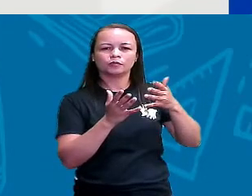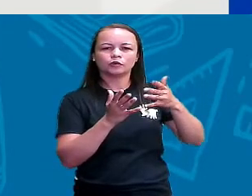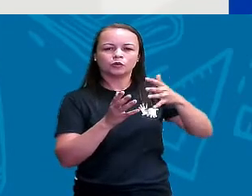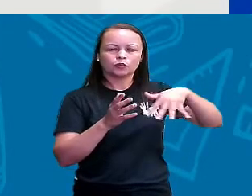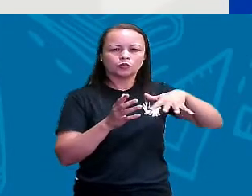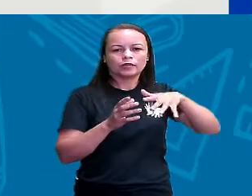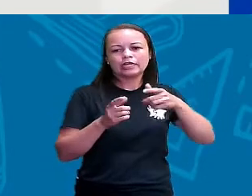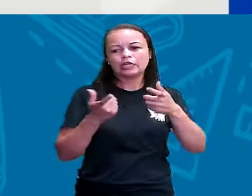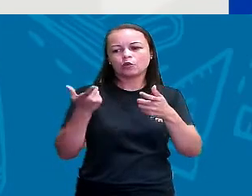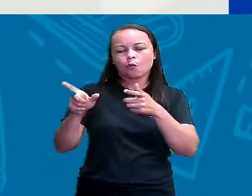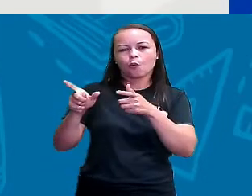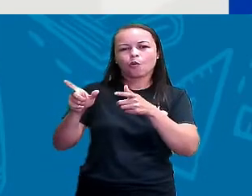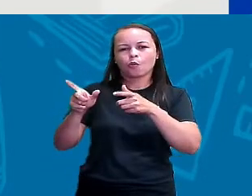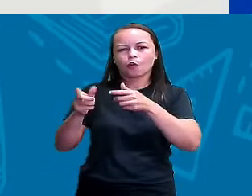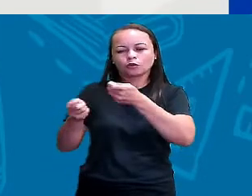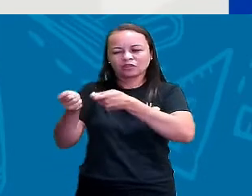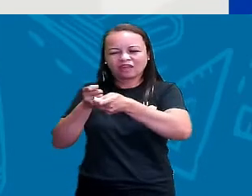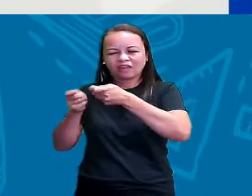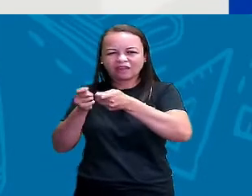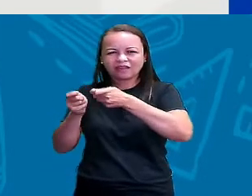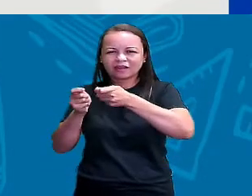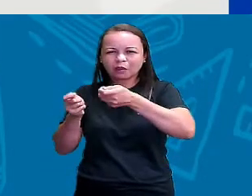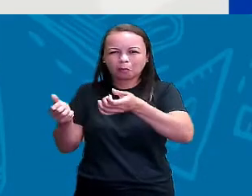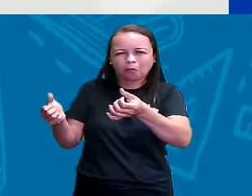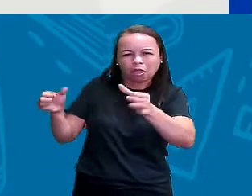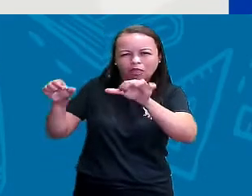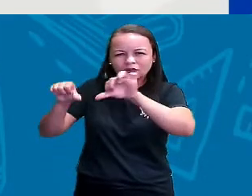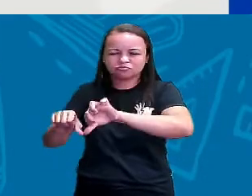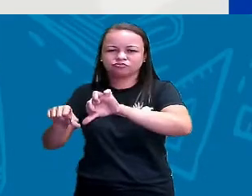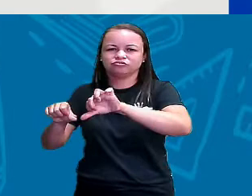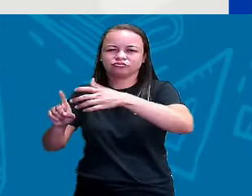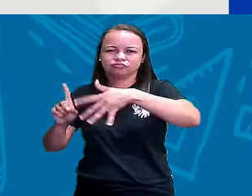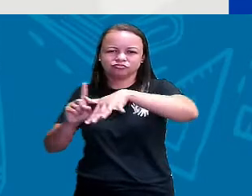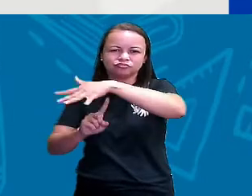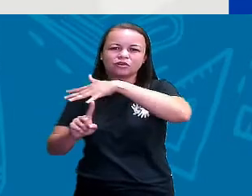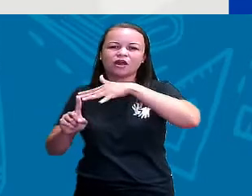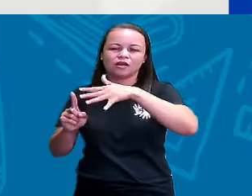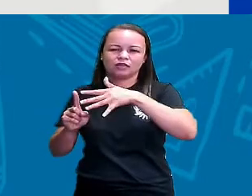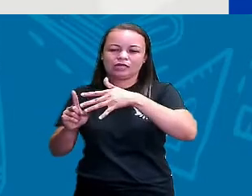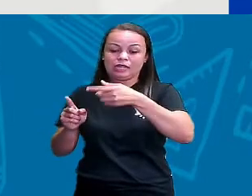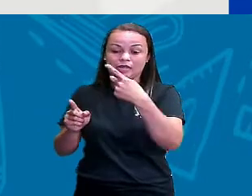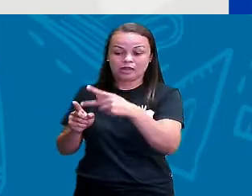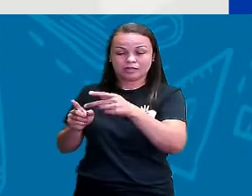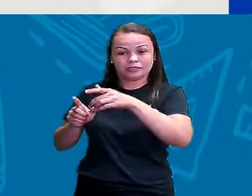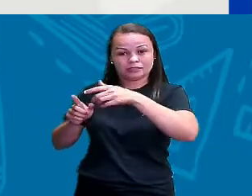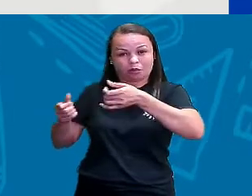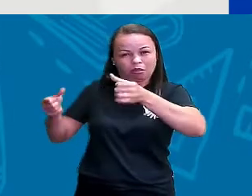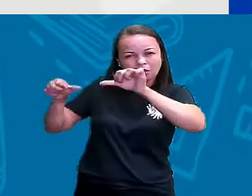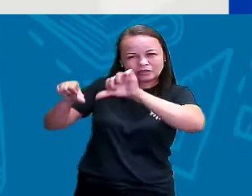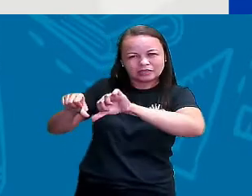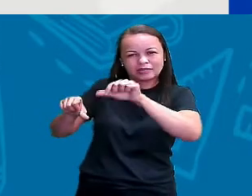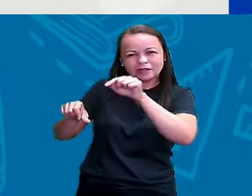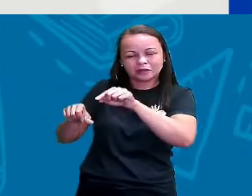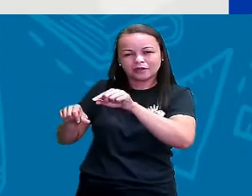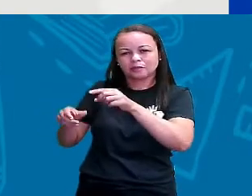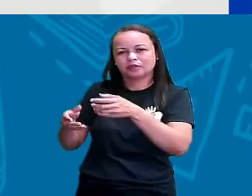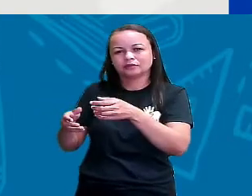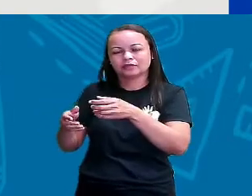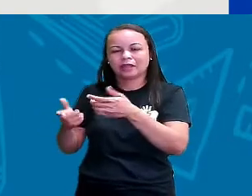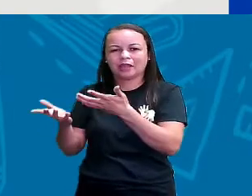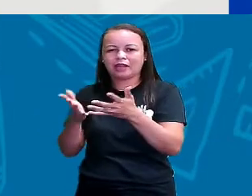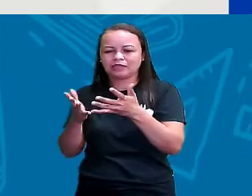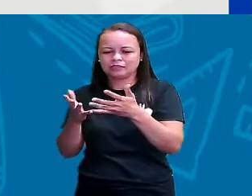que está em desequilíbrio ambiental. Ou seja, esse ambiente que está em desequilíbrio, ele tem as suas